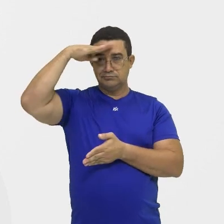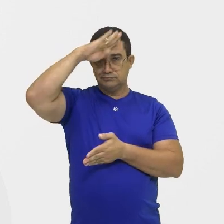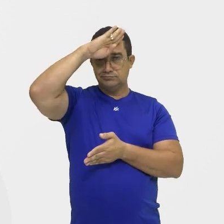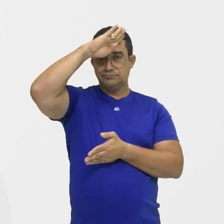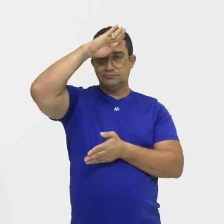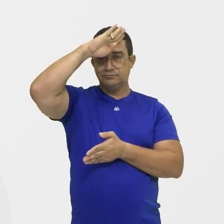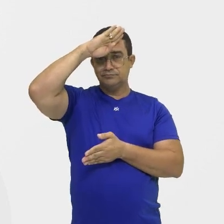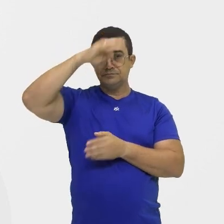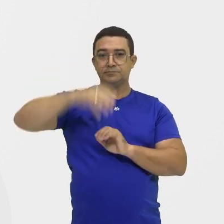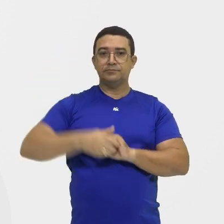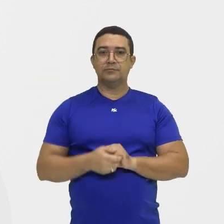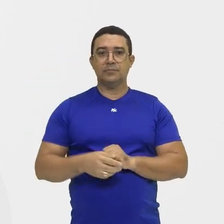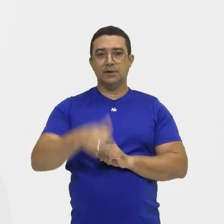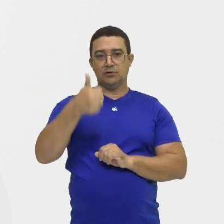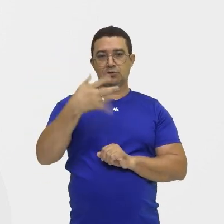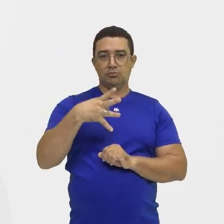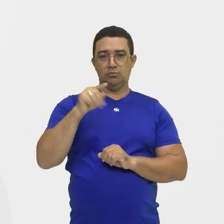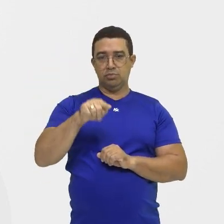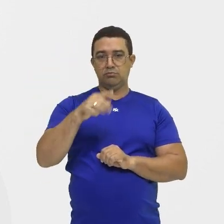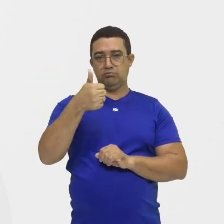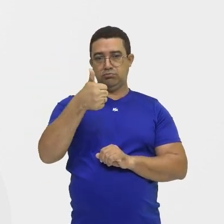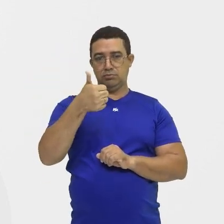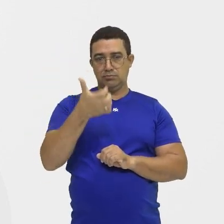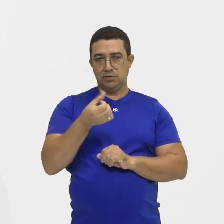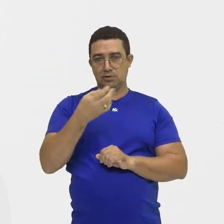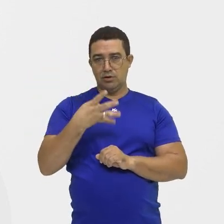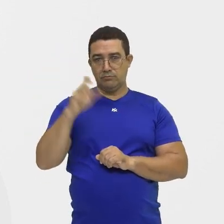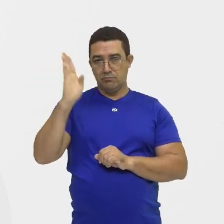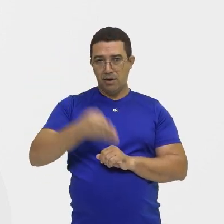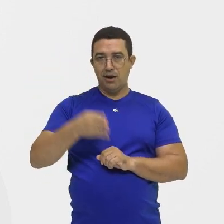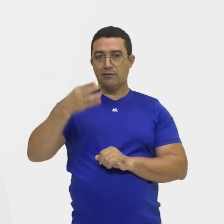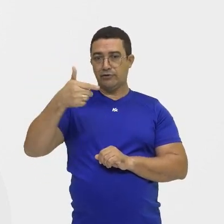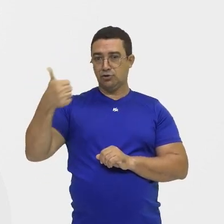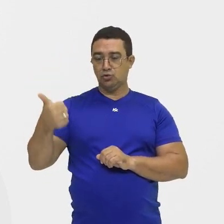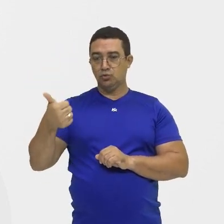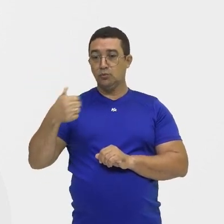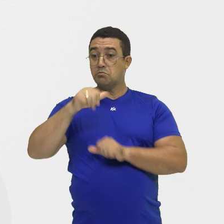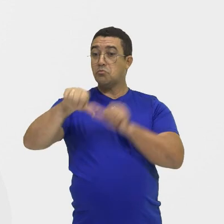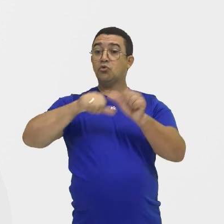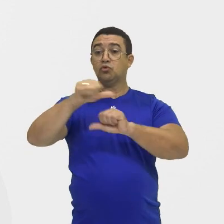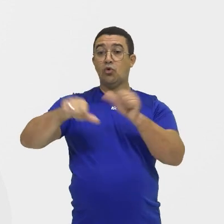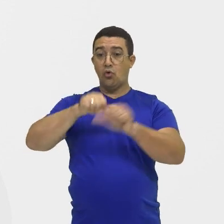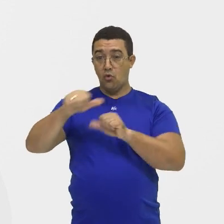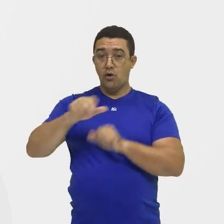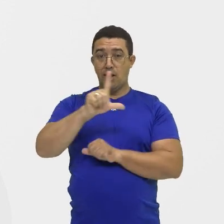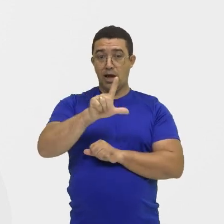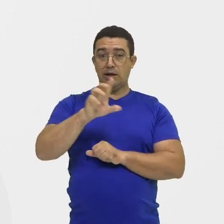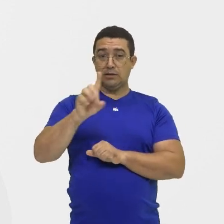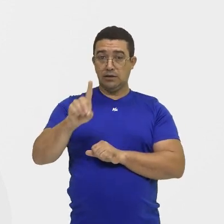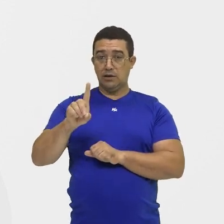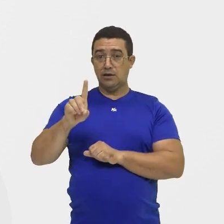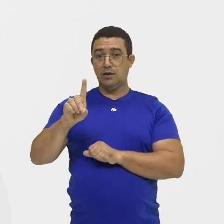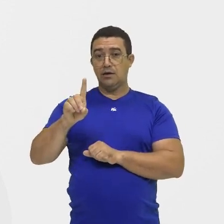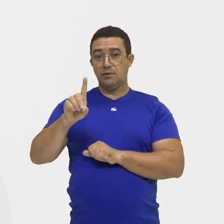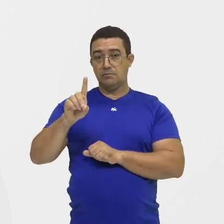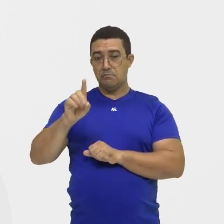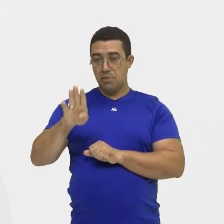14.164 de 2021, alterou a nossa LDB, né? A nossa Lei de Diretrizes e Bases da Educação